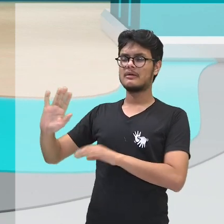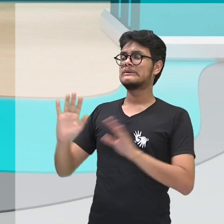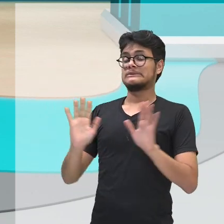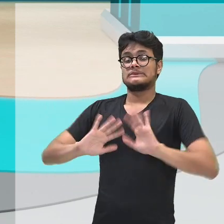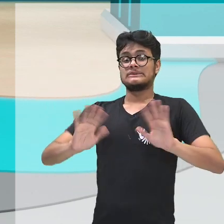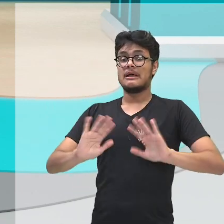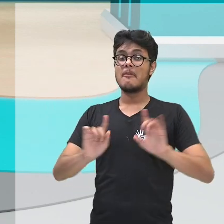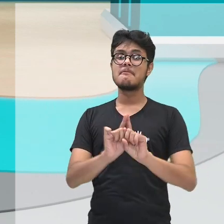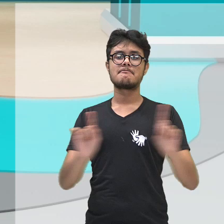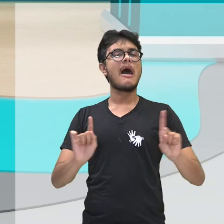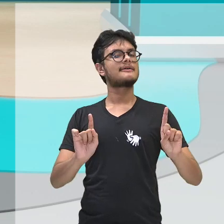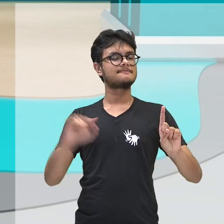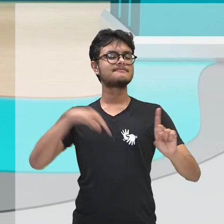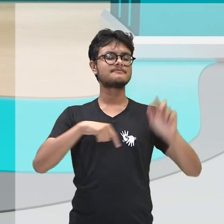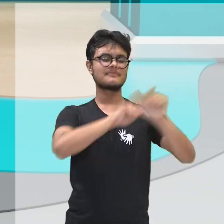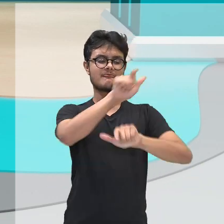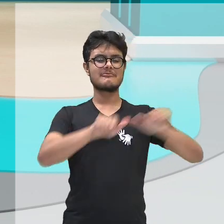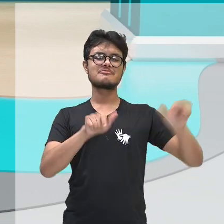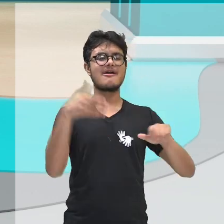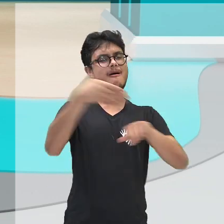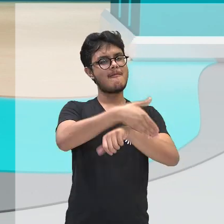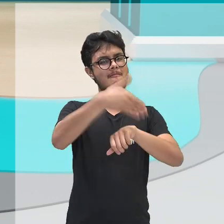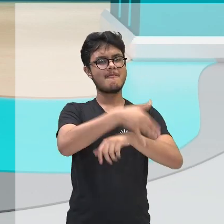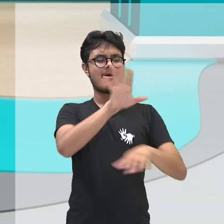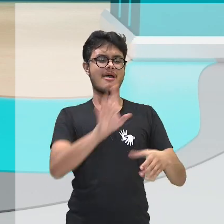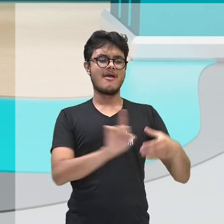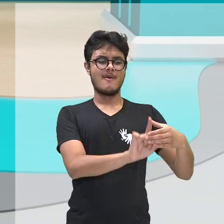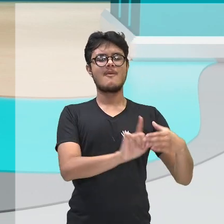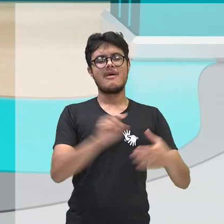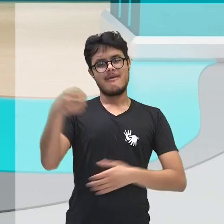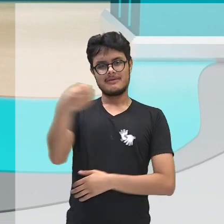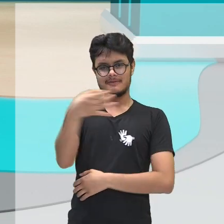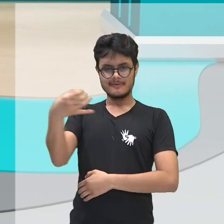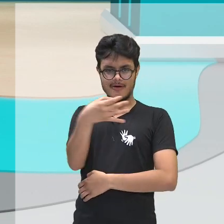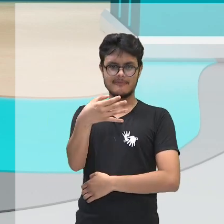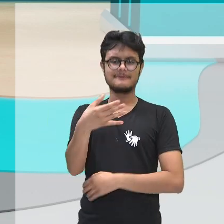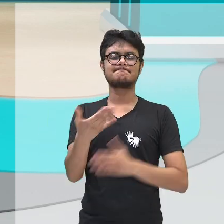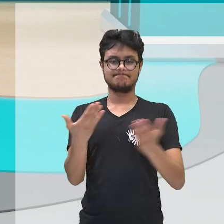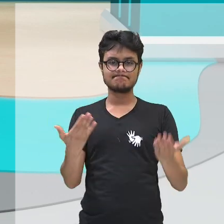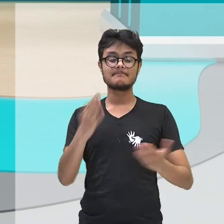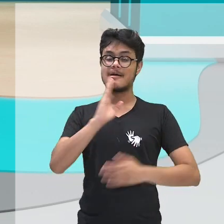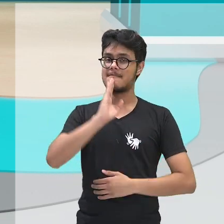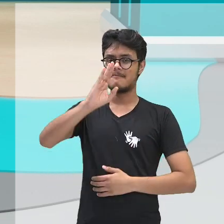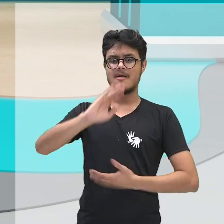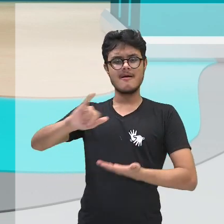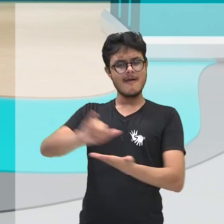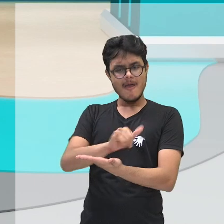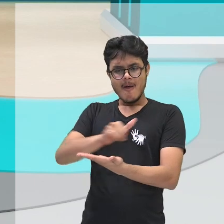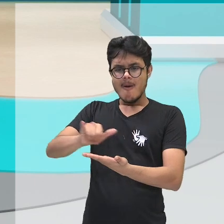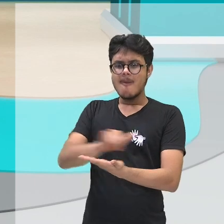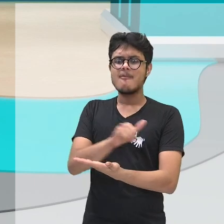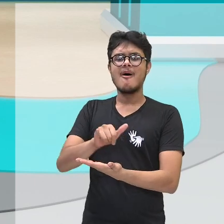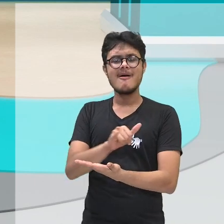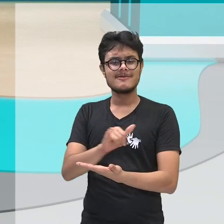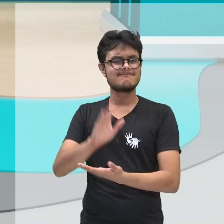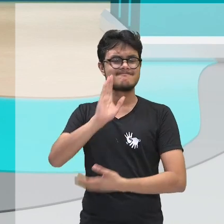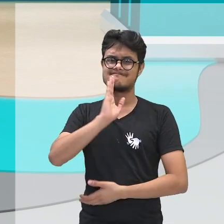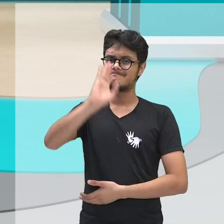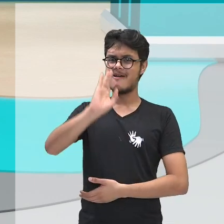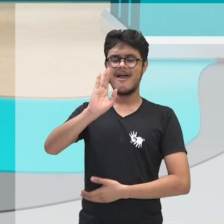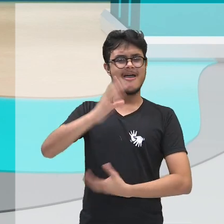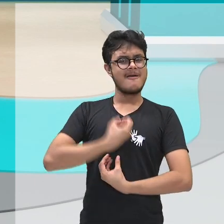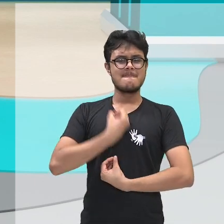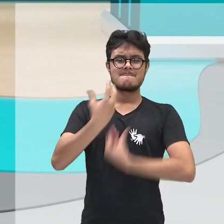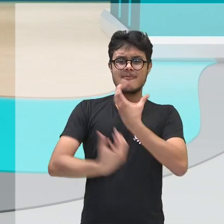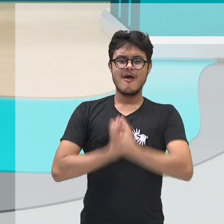o personagem do boi continua sendo o fator principal daquela